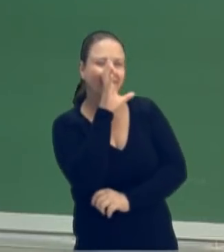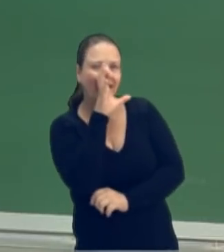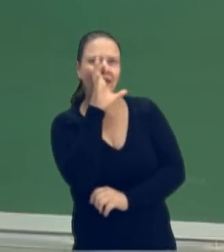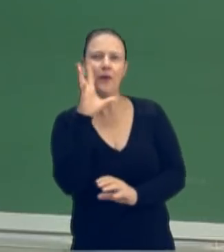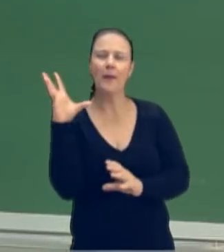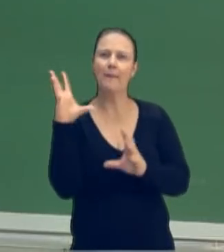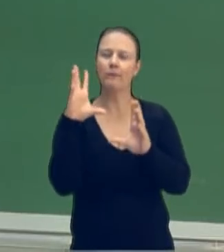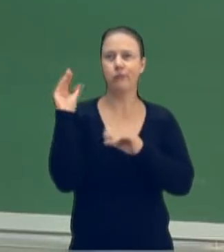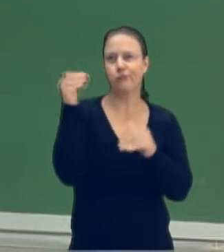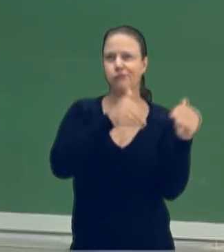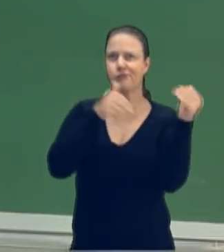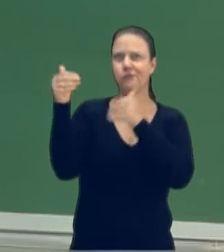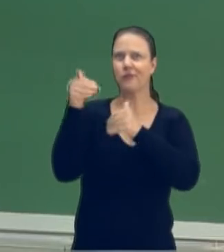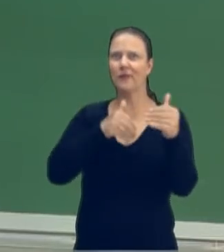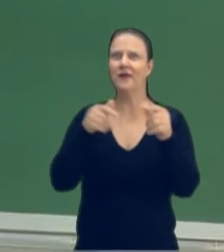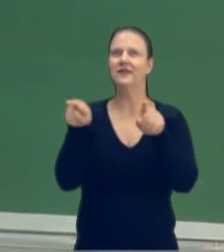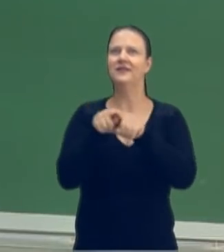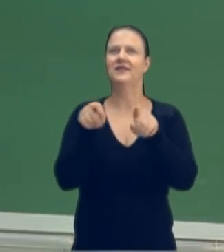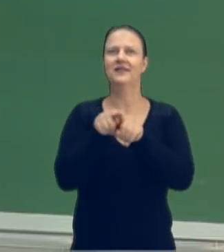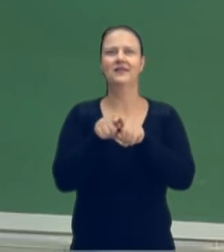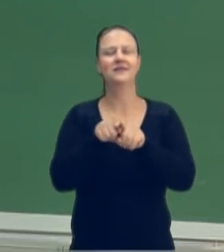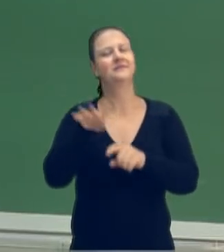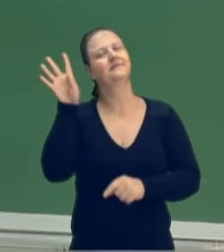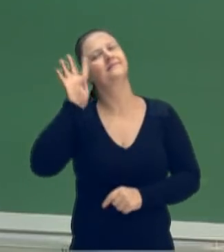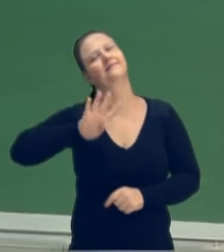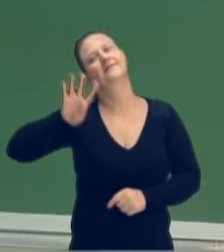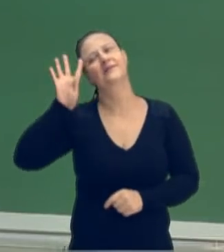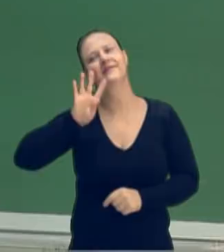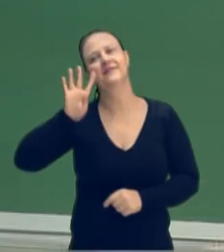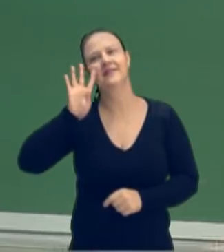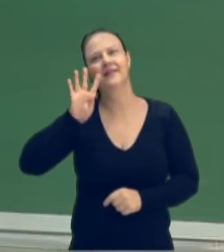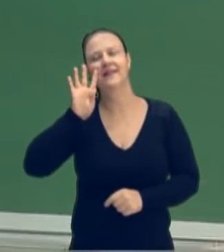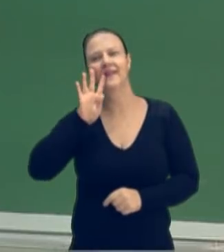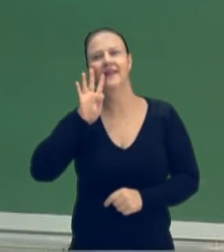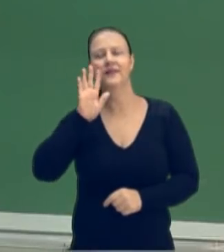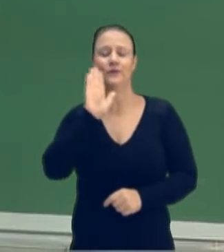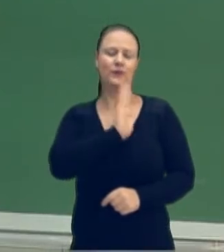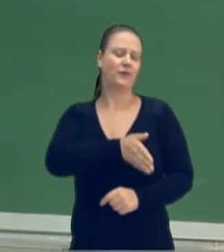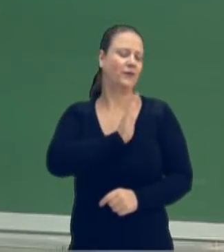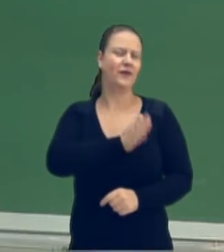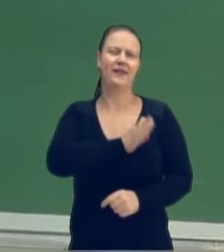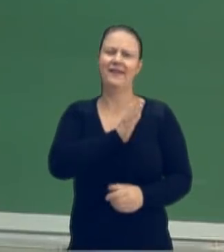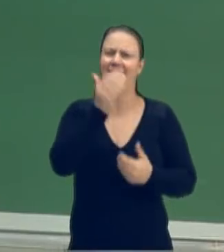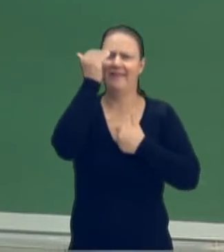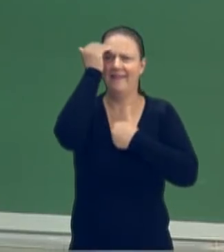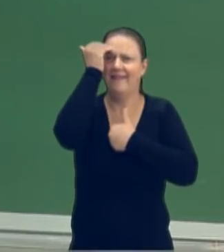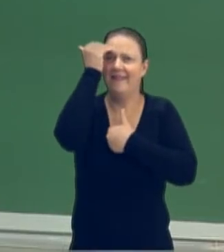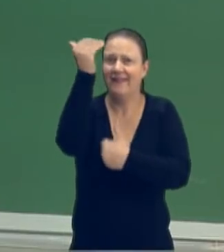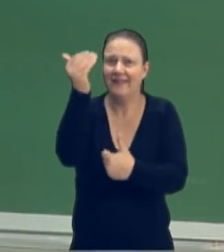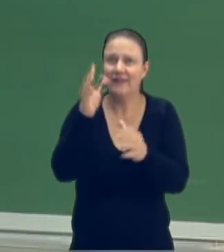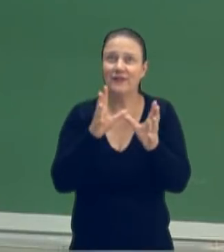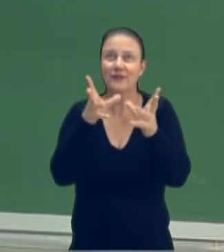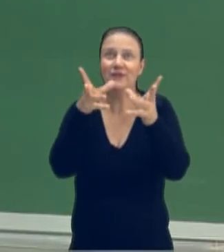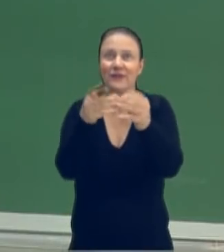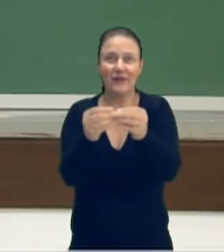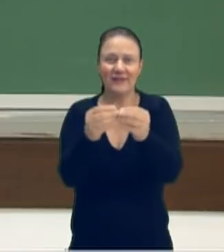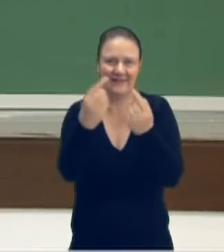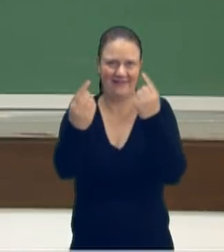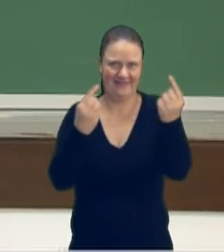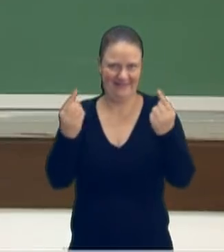conosco também com seus feedbacks, que está sendo muito bacana. De coração, quero agradecer já, inclusive, o retorno de vocês. Vamos